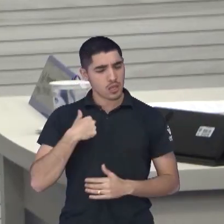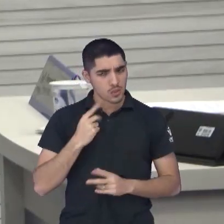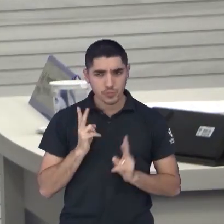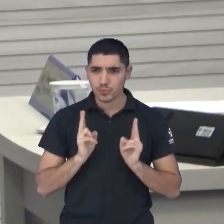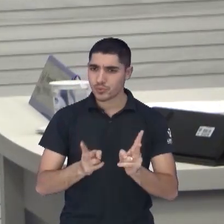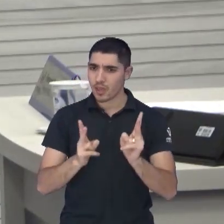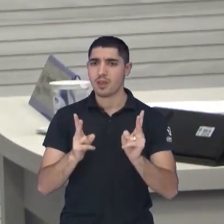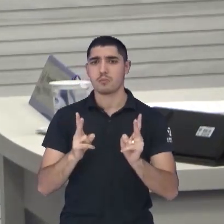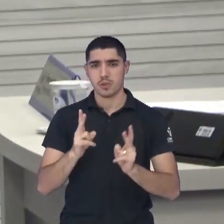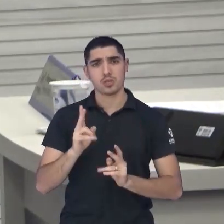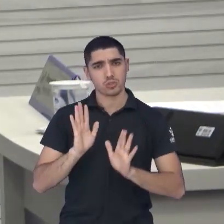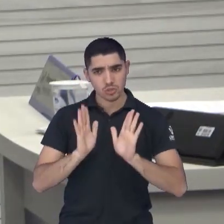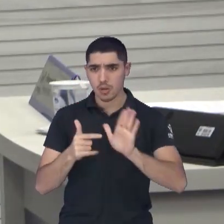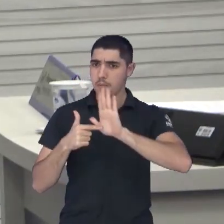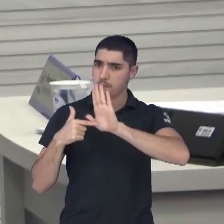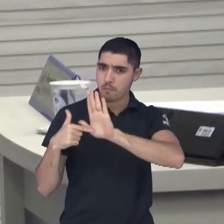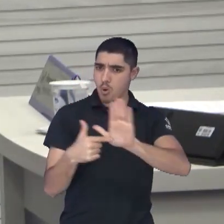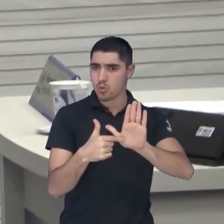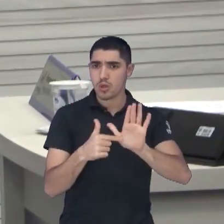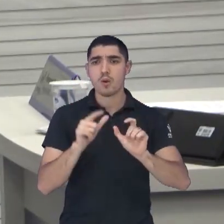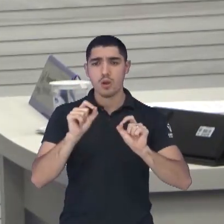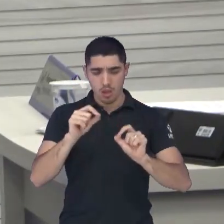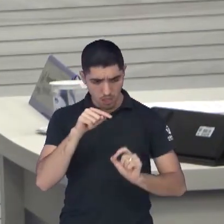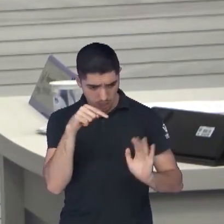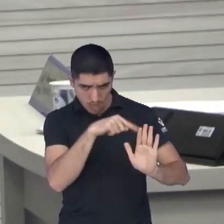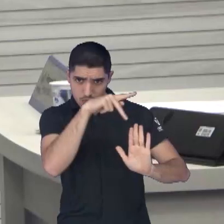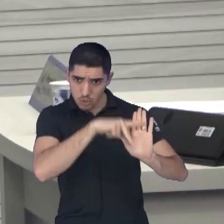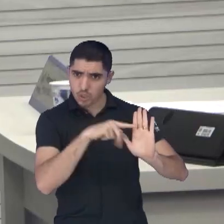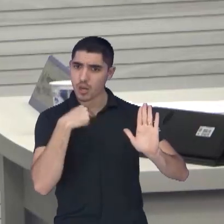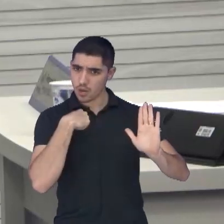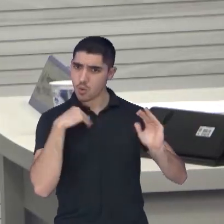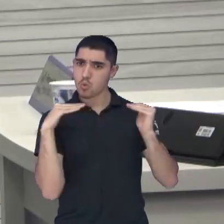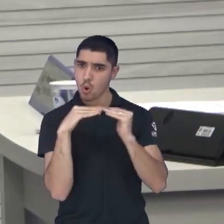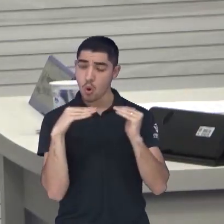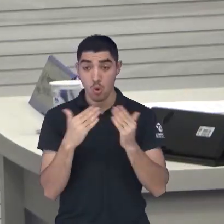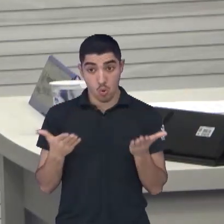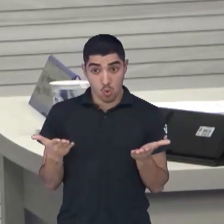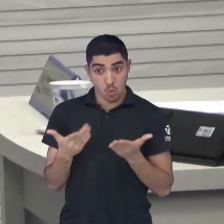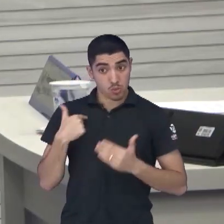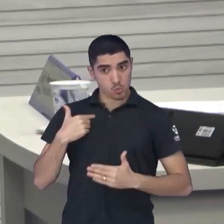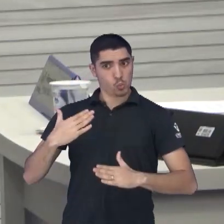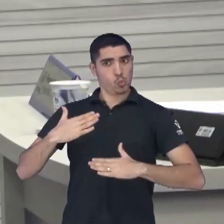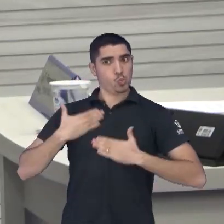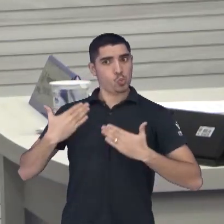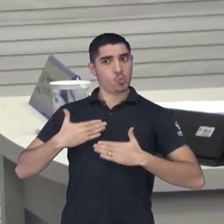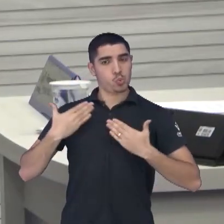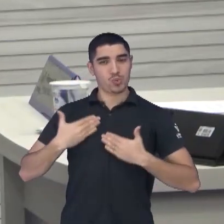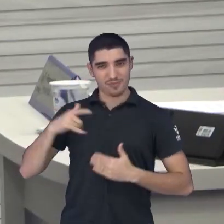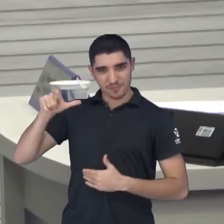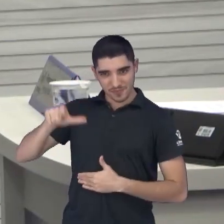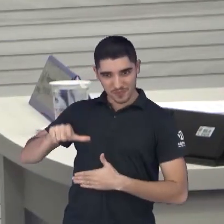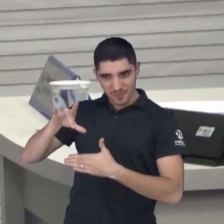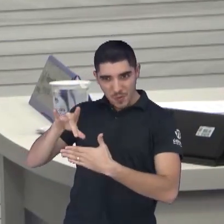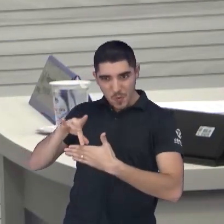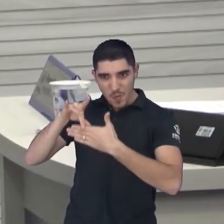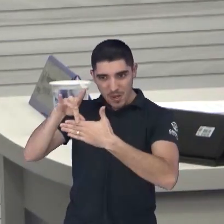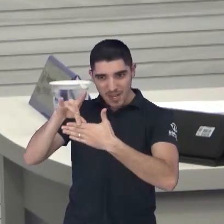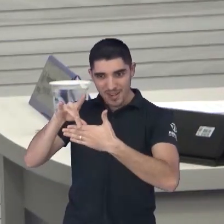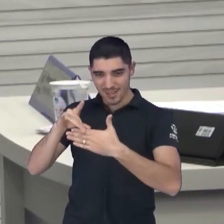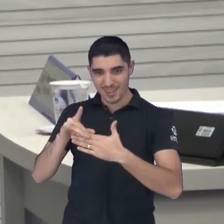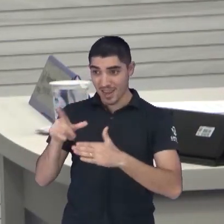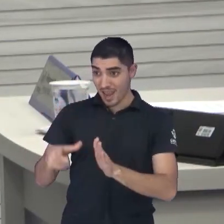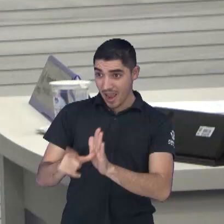favorável, sempre demonstrei que era favorável ao projeto. Fui surpreendido hoje com o líder, momentos antes da